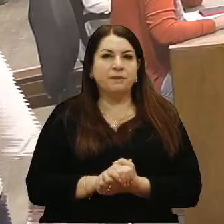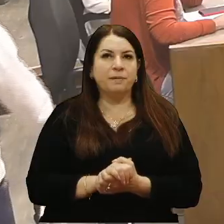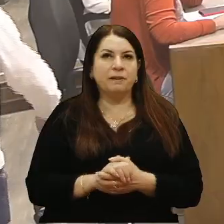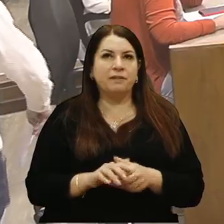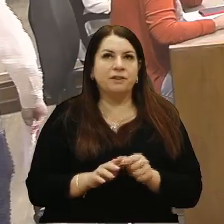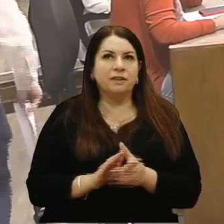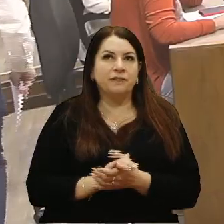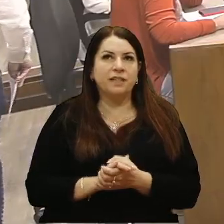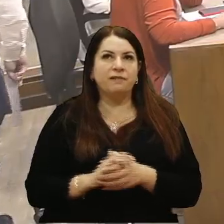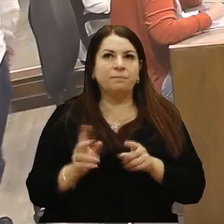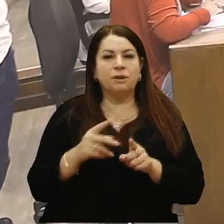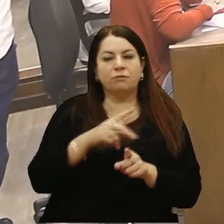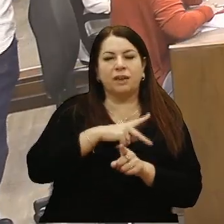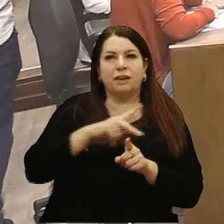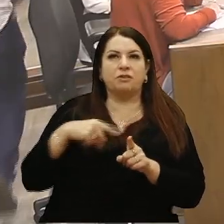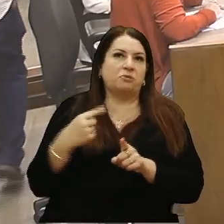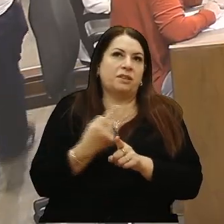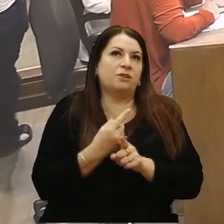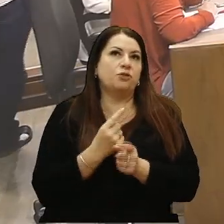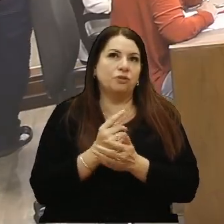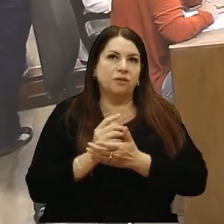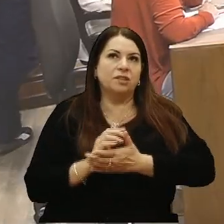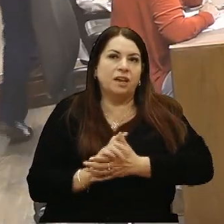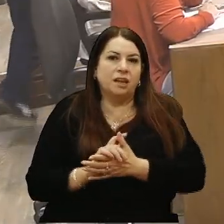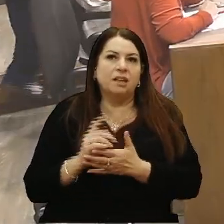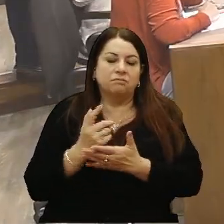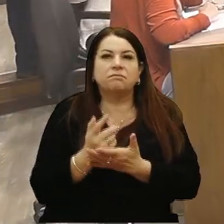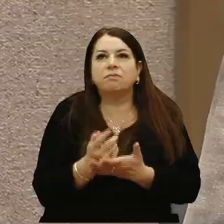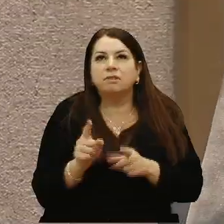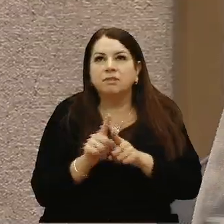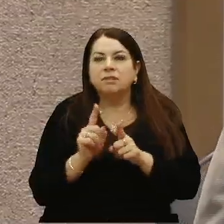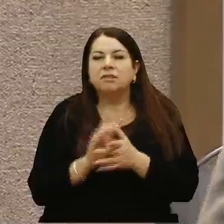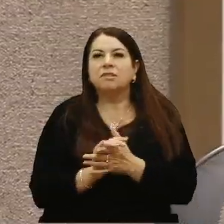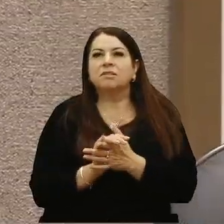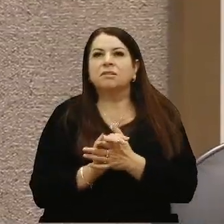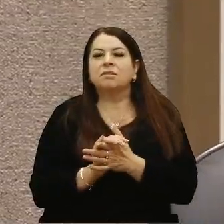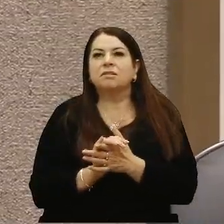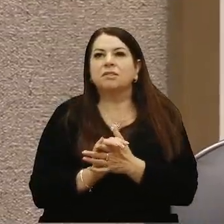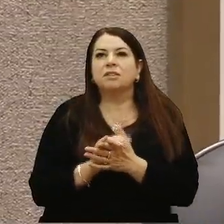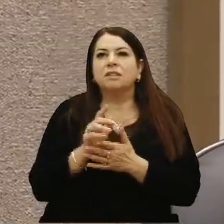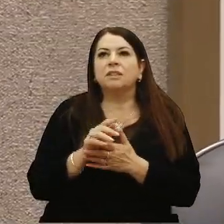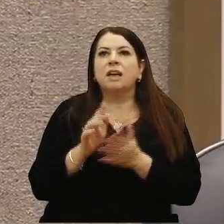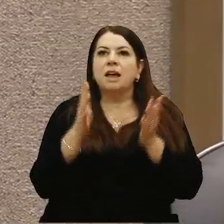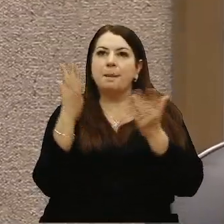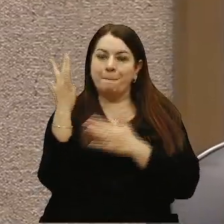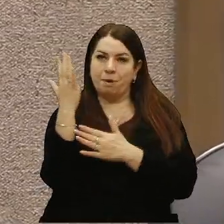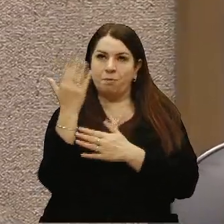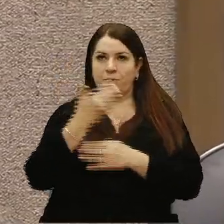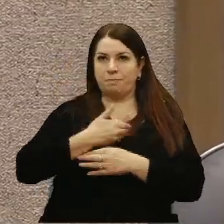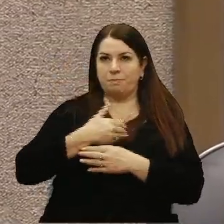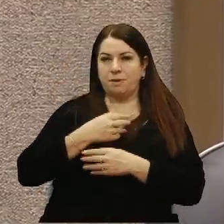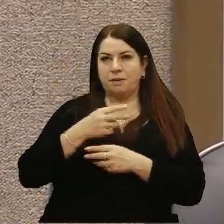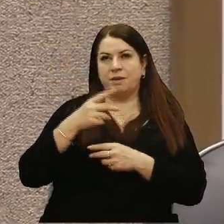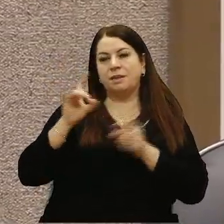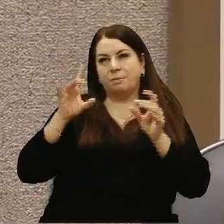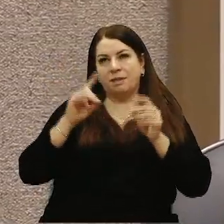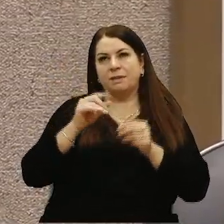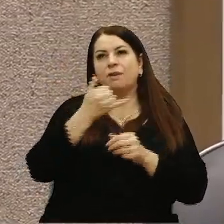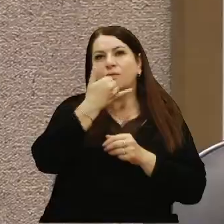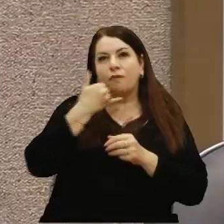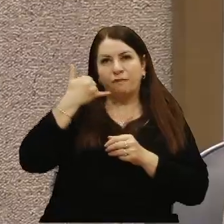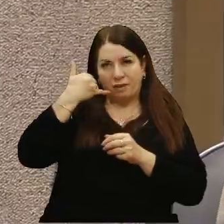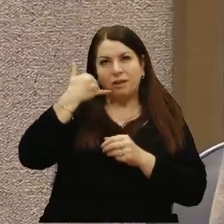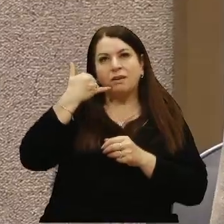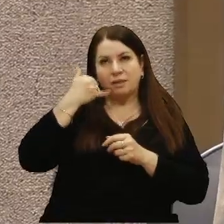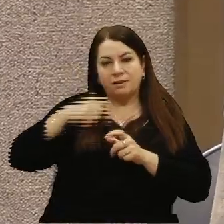presidente e nobres colegas, eu faço um voto de congratulações. Eu parabenizo a mão amiga, em especial o Frei Jaime,